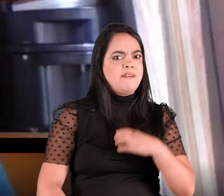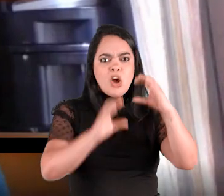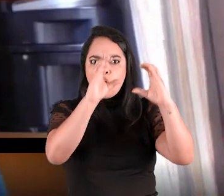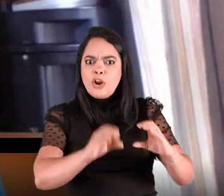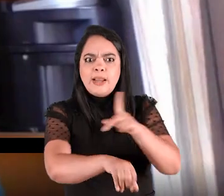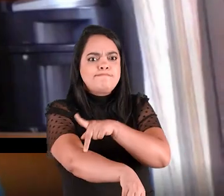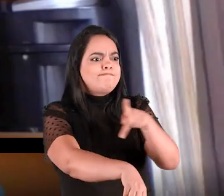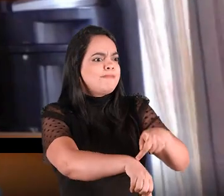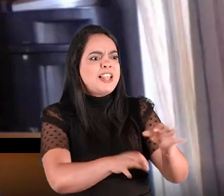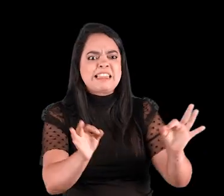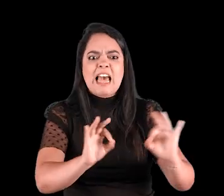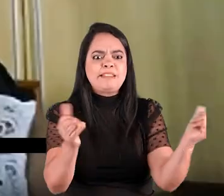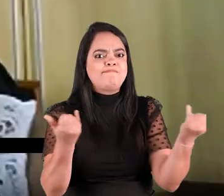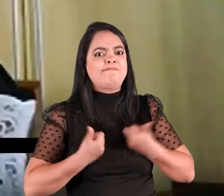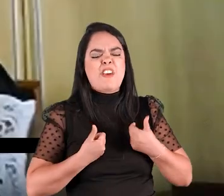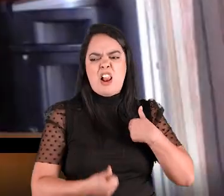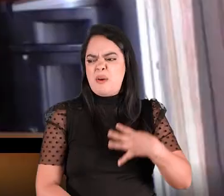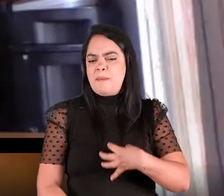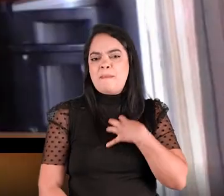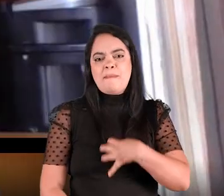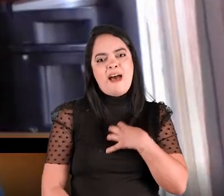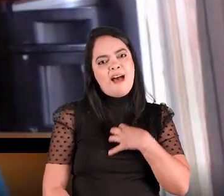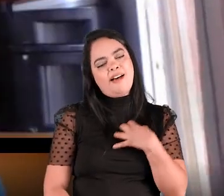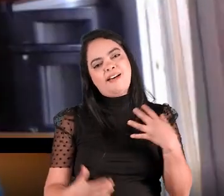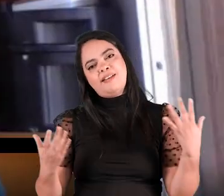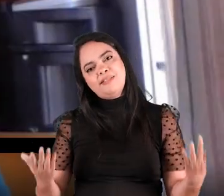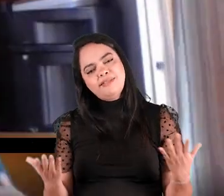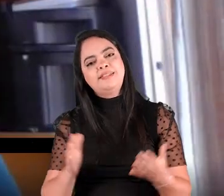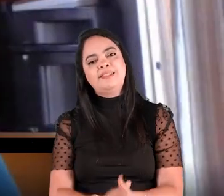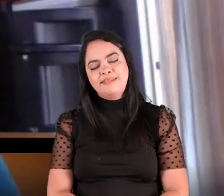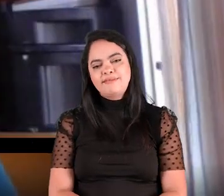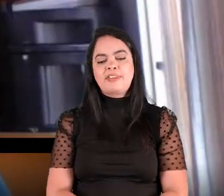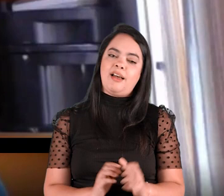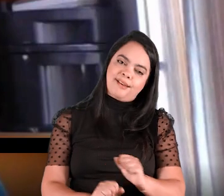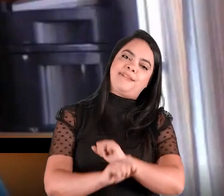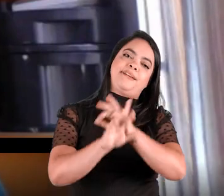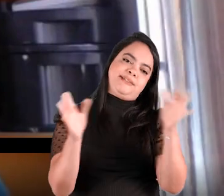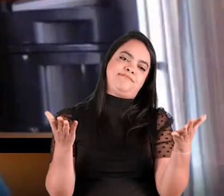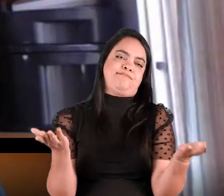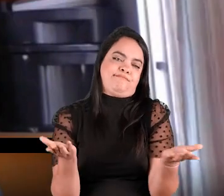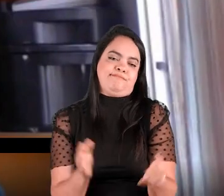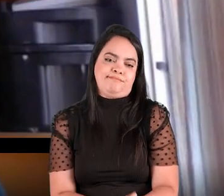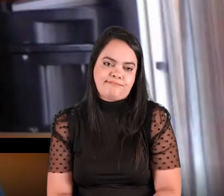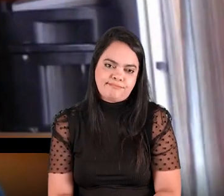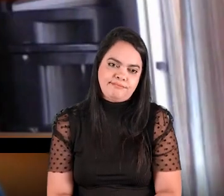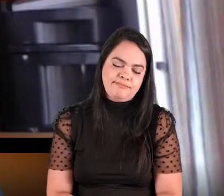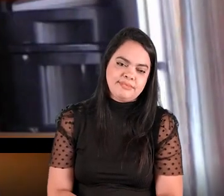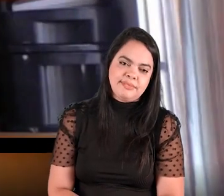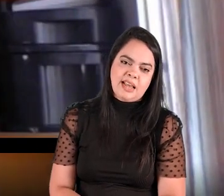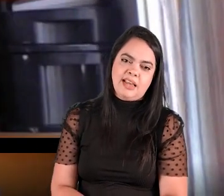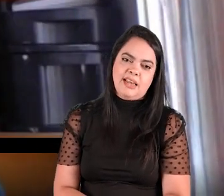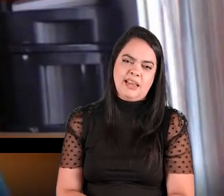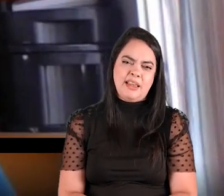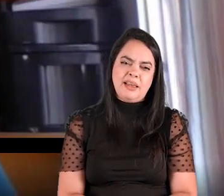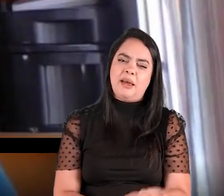pedagógica da escola. Que não te avisou, né? Que não me avisou. E aí, claro, às vezes, para ele